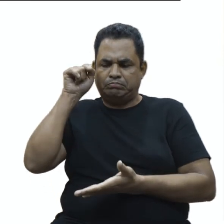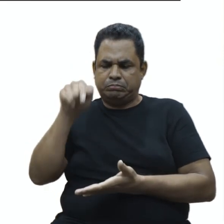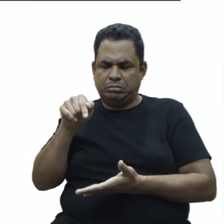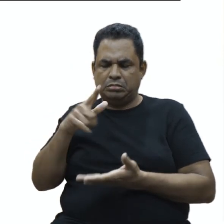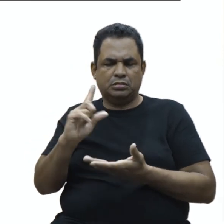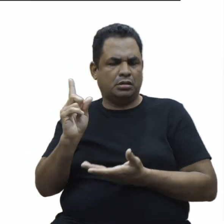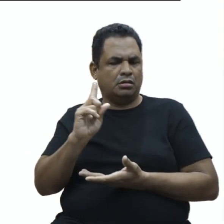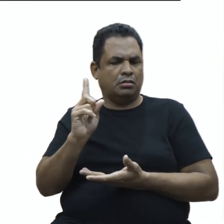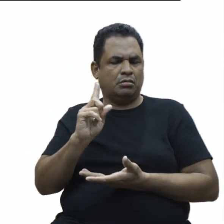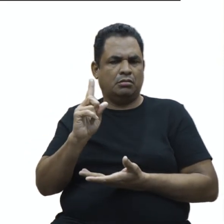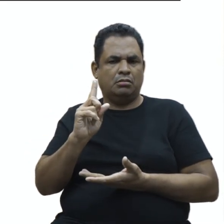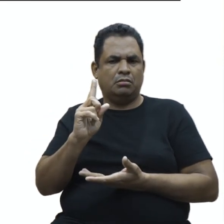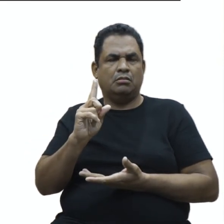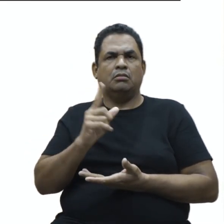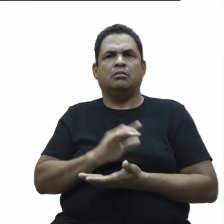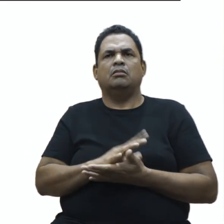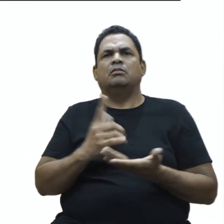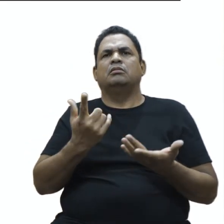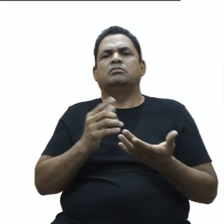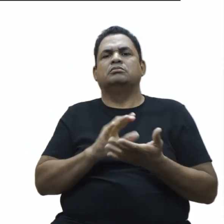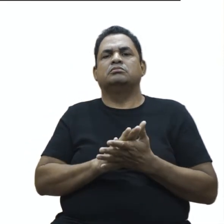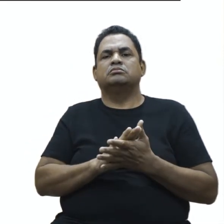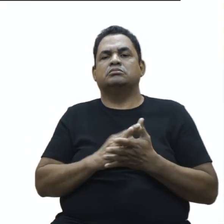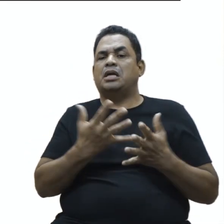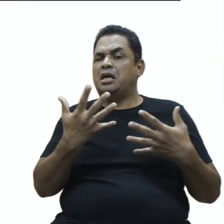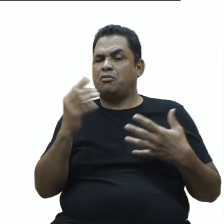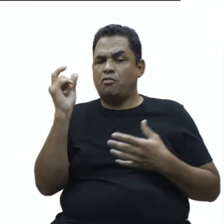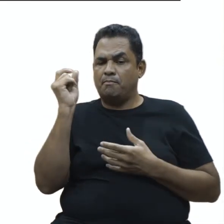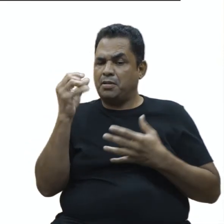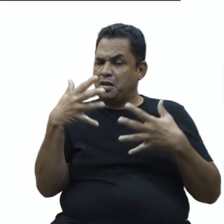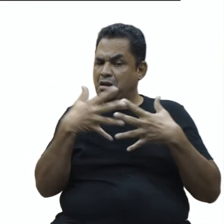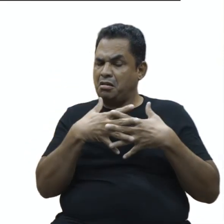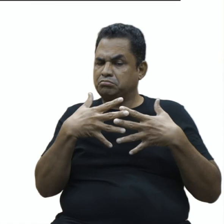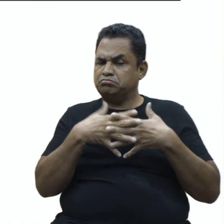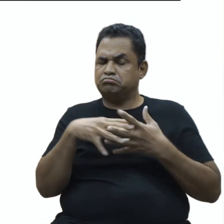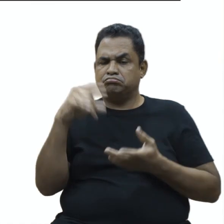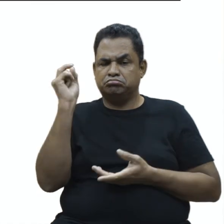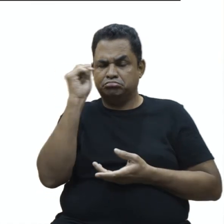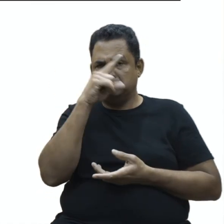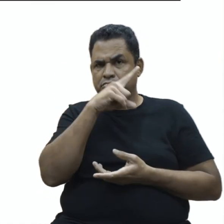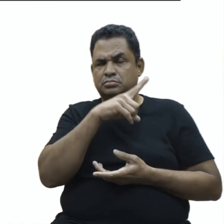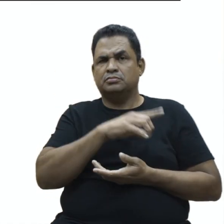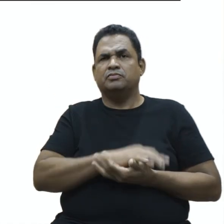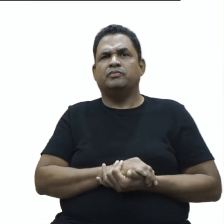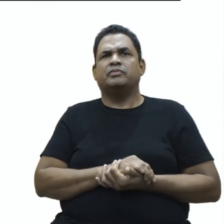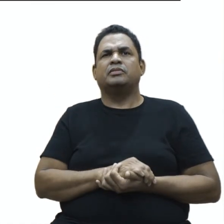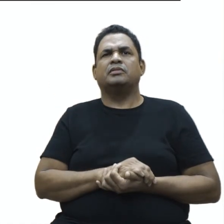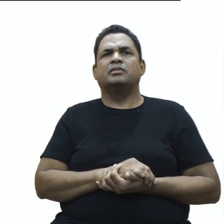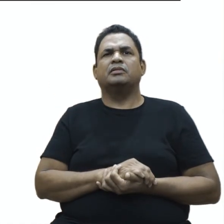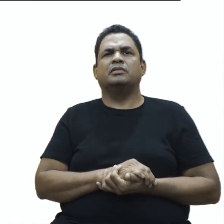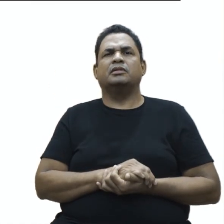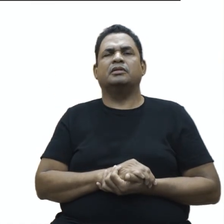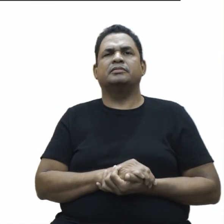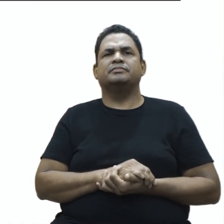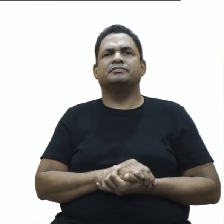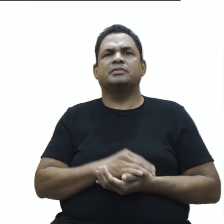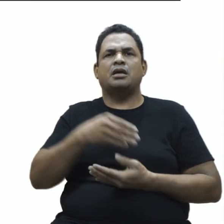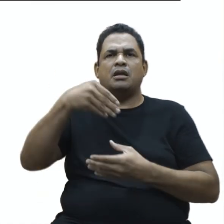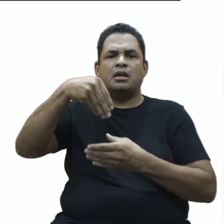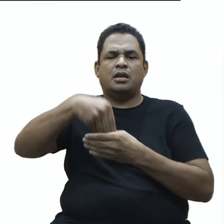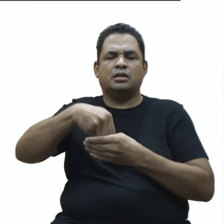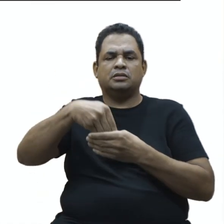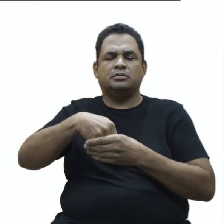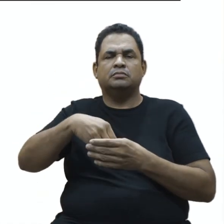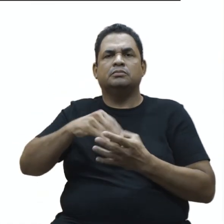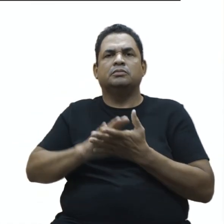não, o trem é um pouco mais difícil. Então assim, olha só, a eleição ela pode ser